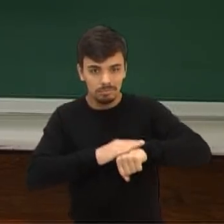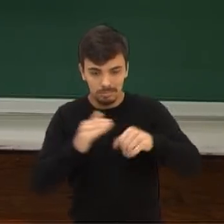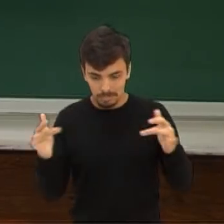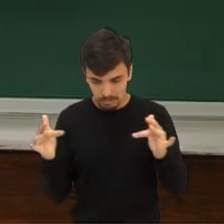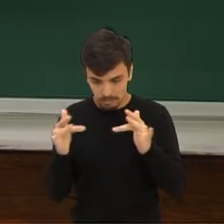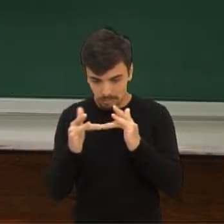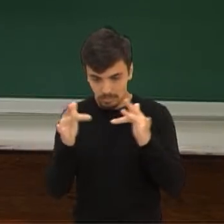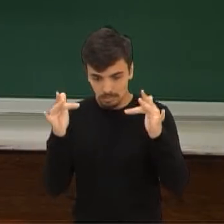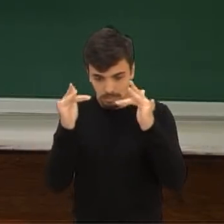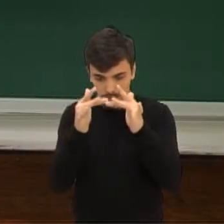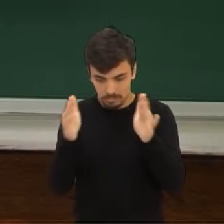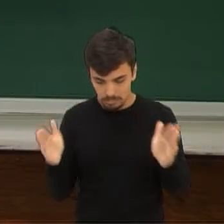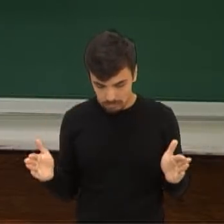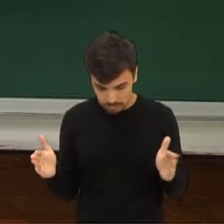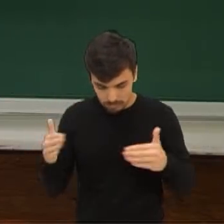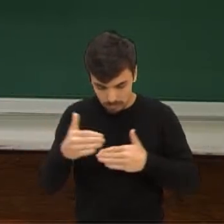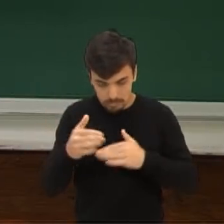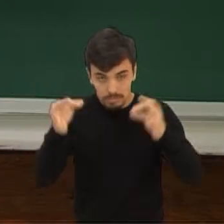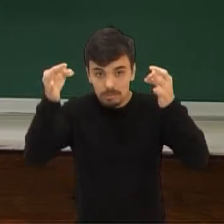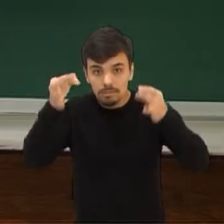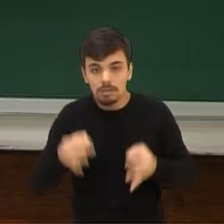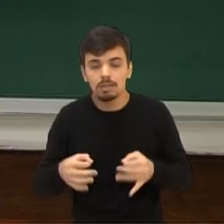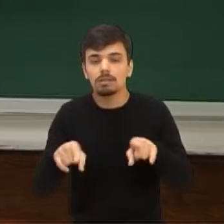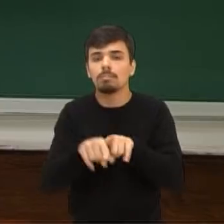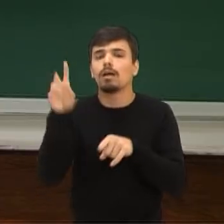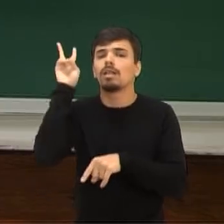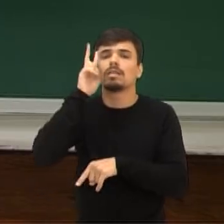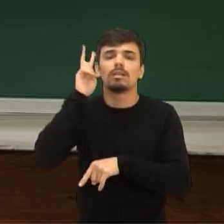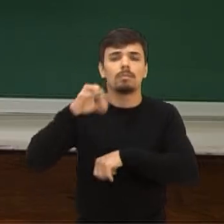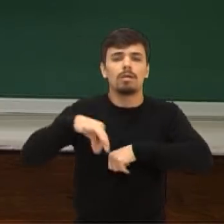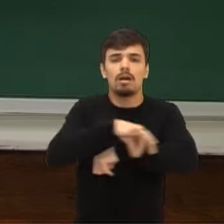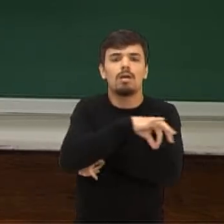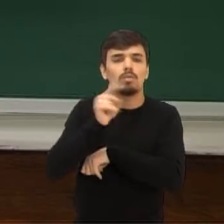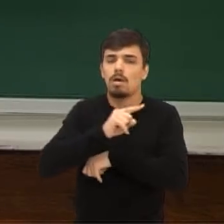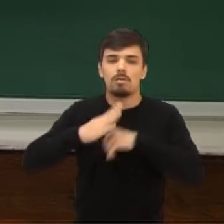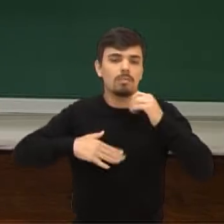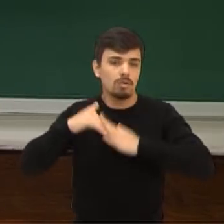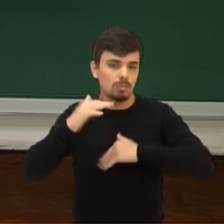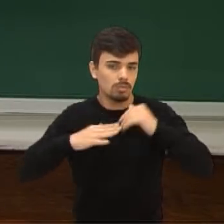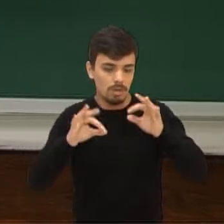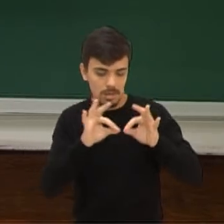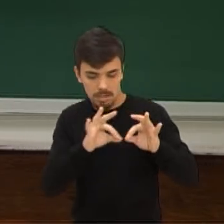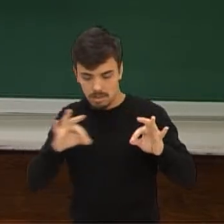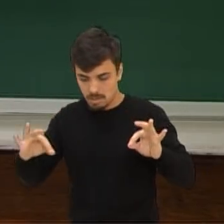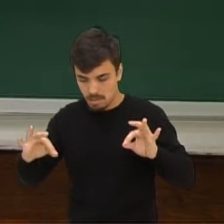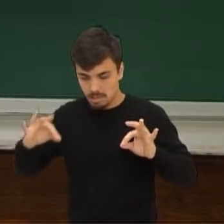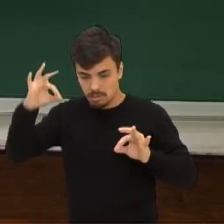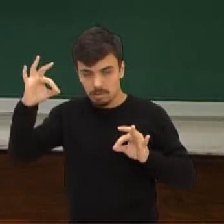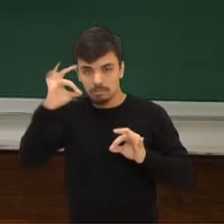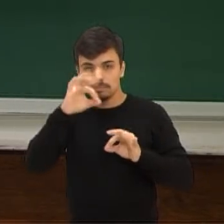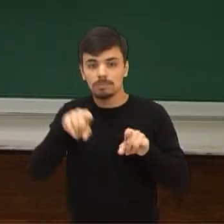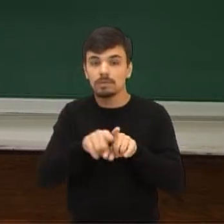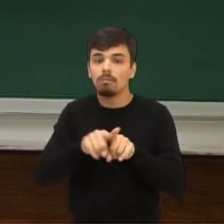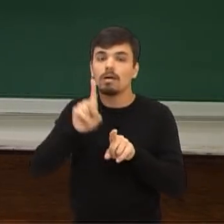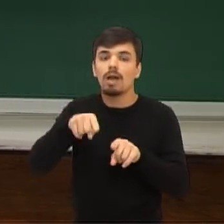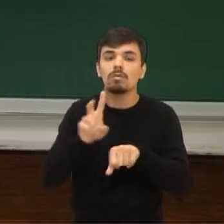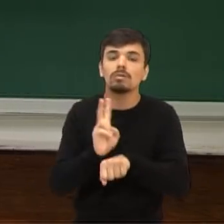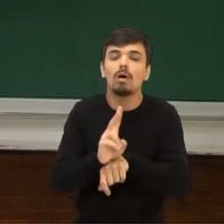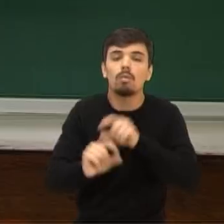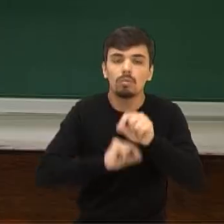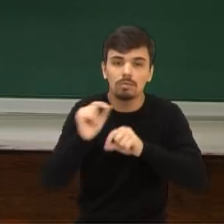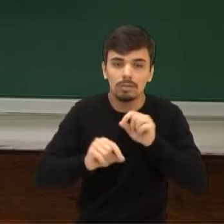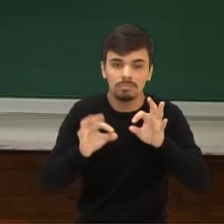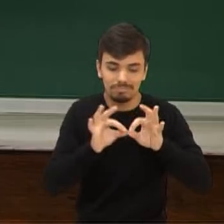uma na outra. E lembrem-se também que a régua não é só para construir reto, é para cuidar com as unidades de